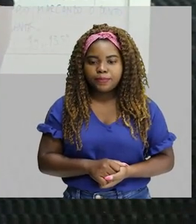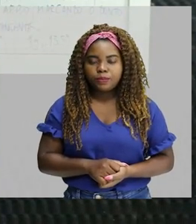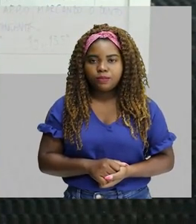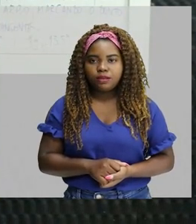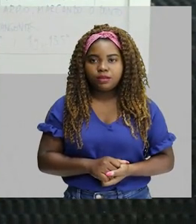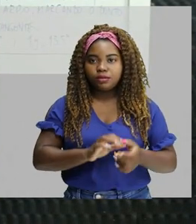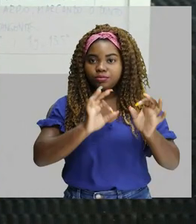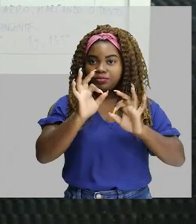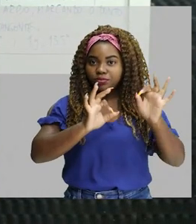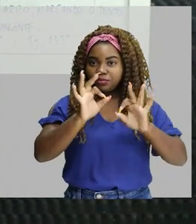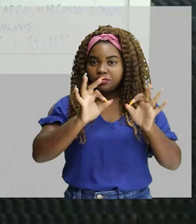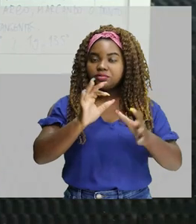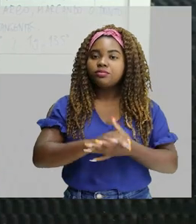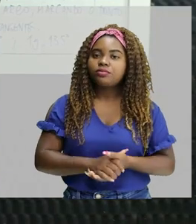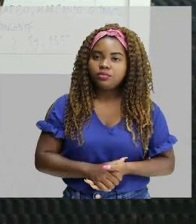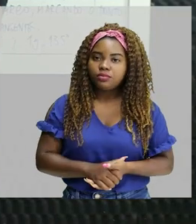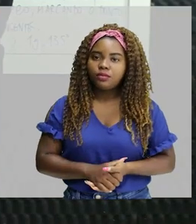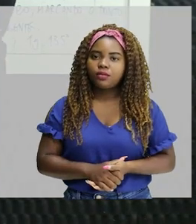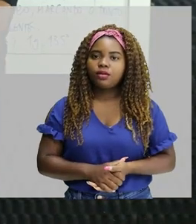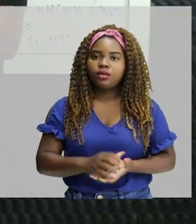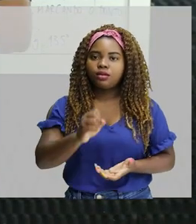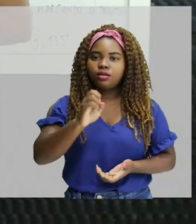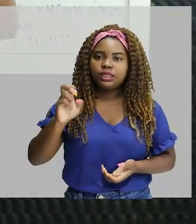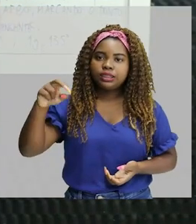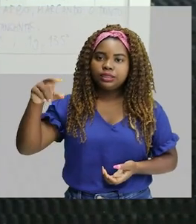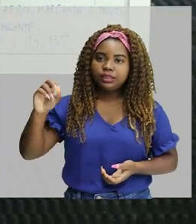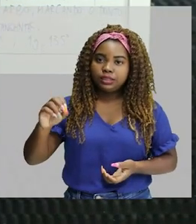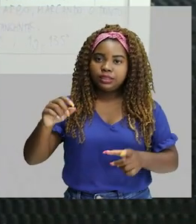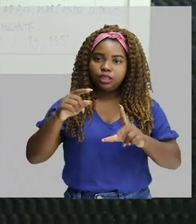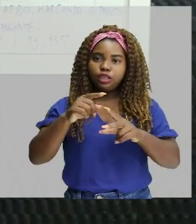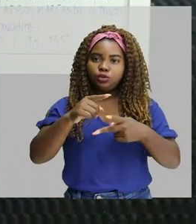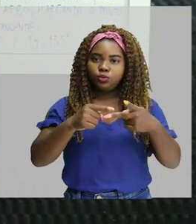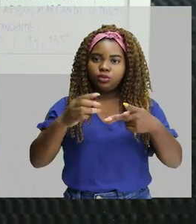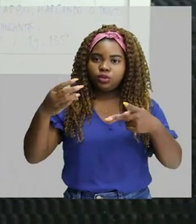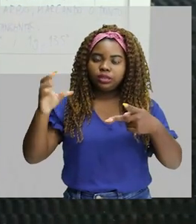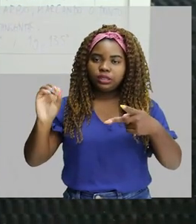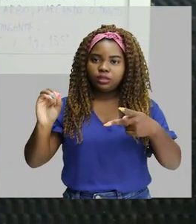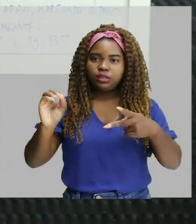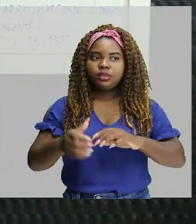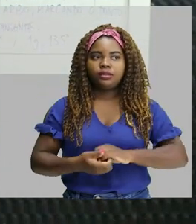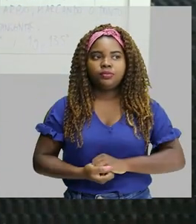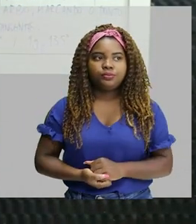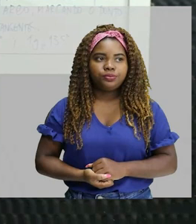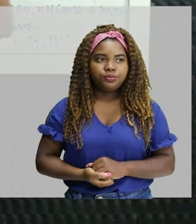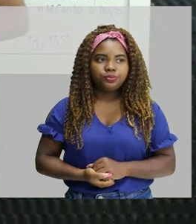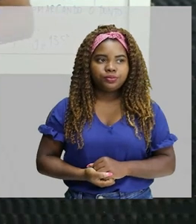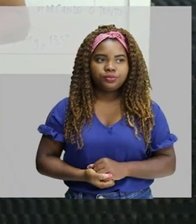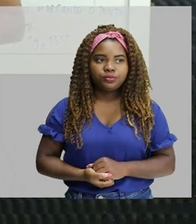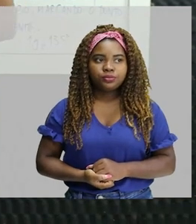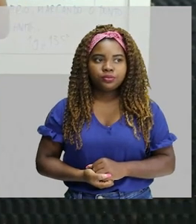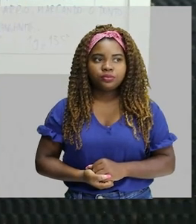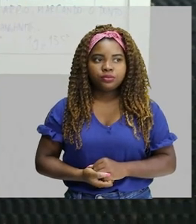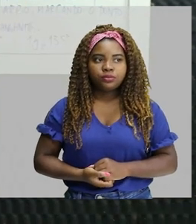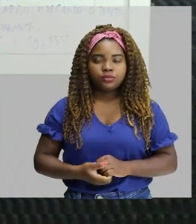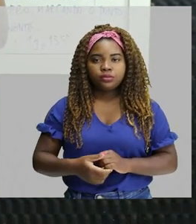calcular como é que você calcularia aqui o seno de 30º que é um ângulo conhecido ó 30º é um arco que tá no